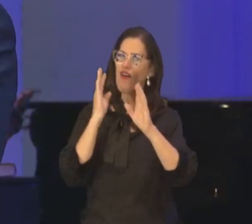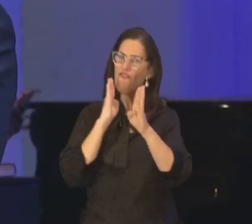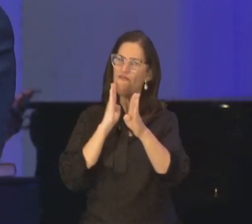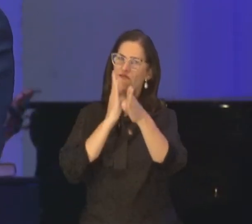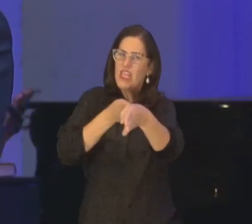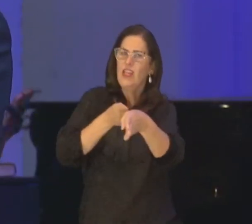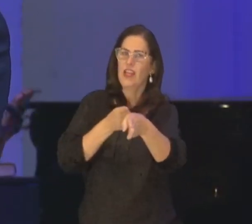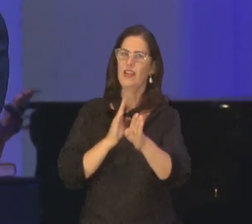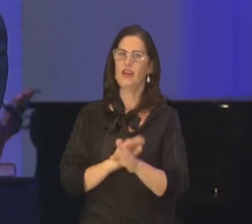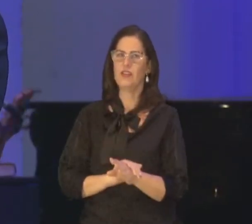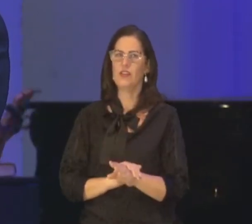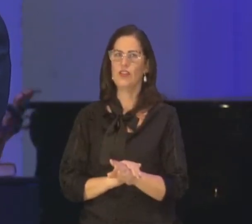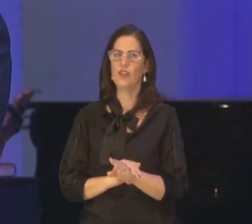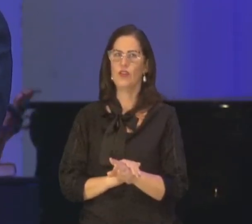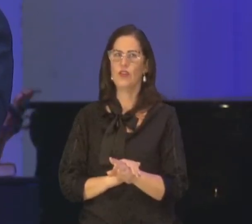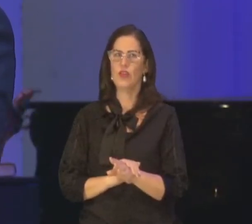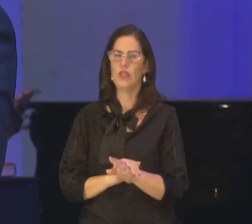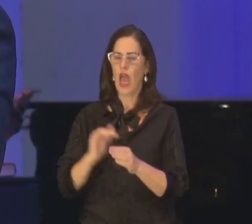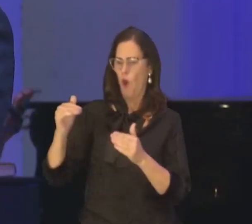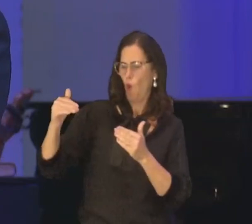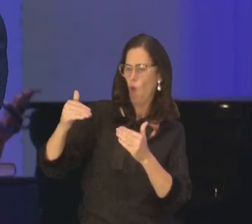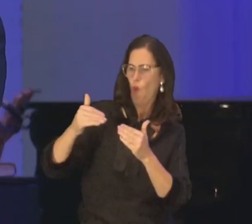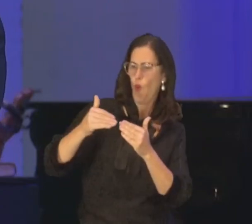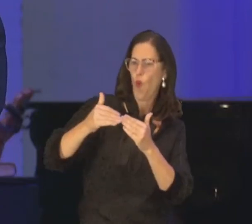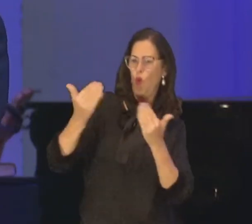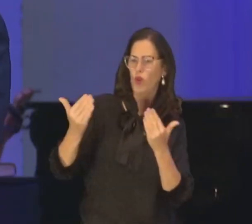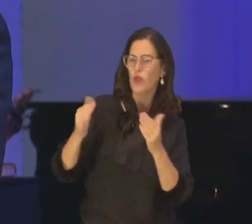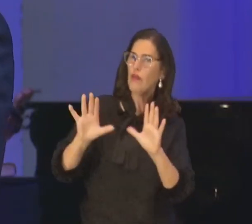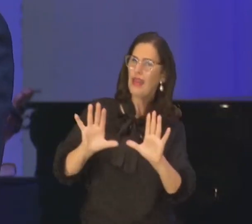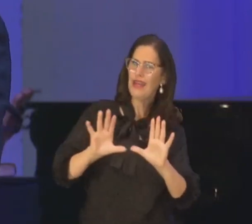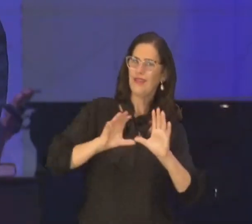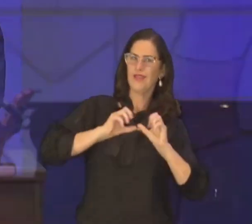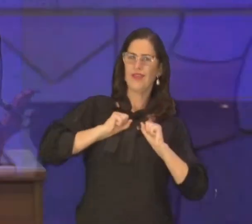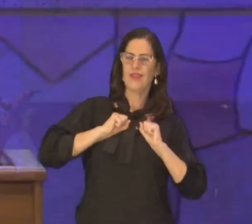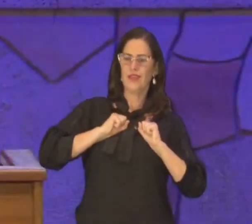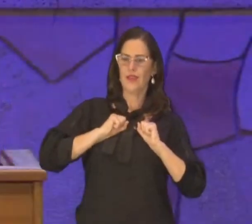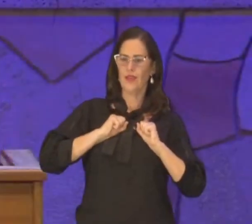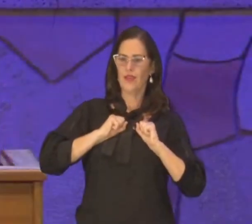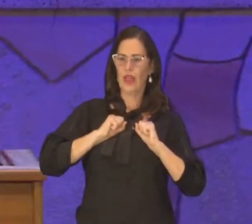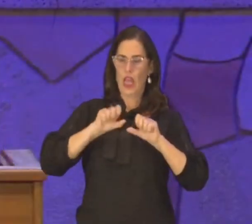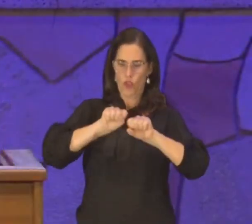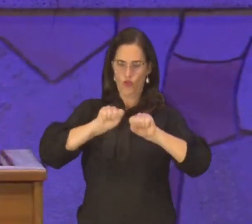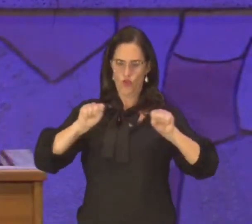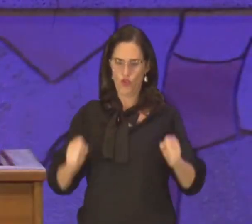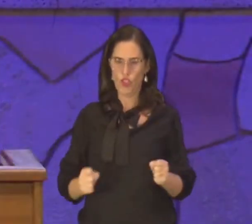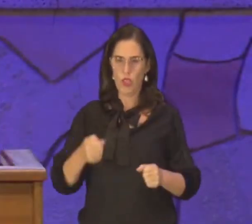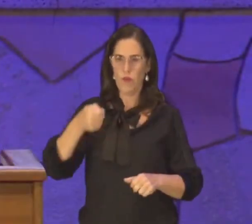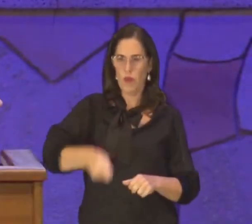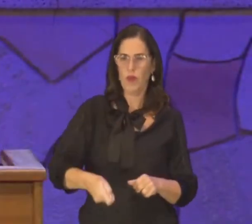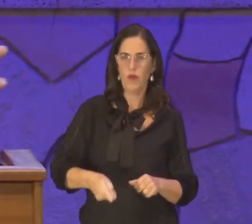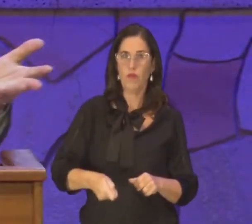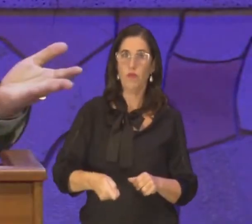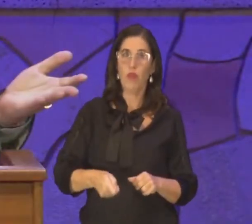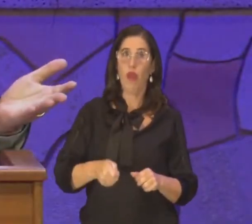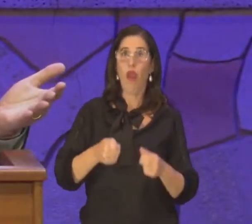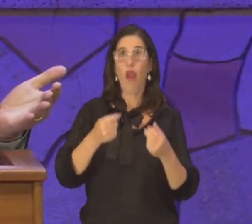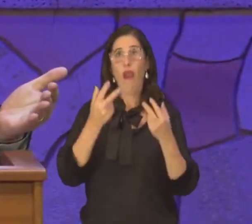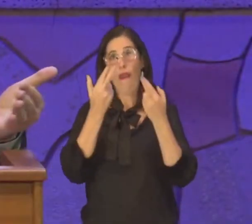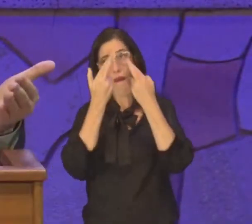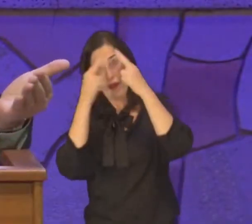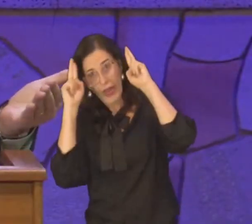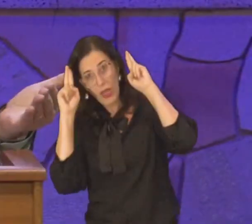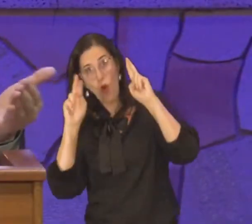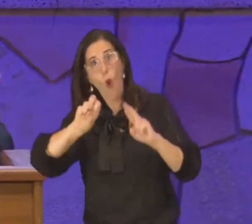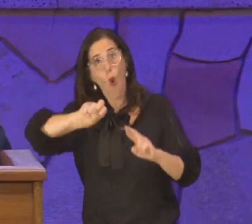fidelidade, da concordância, da aceitação do sistema estabelecido, fosse ele grego ou fosse